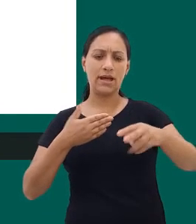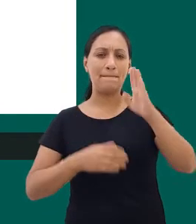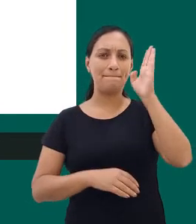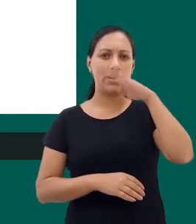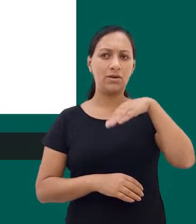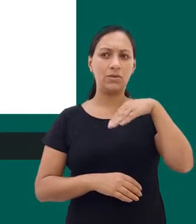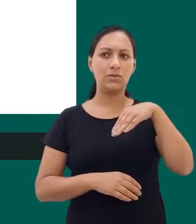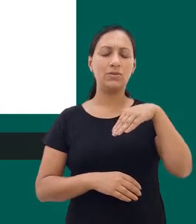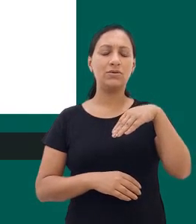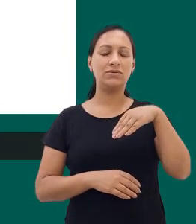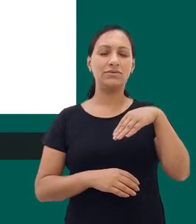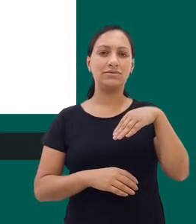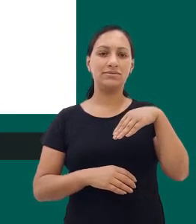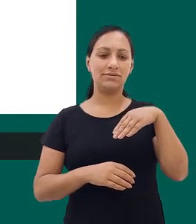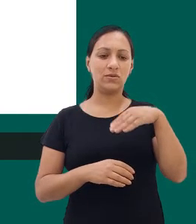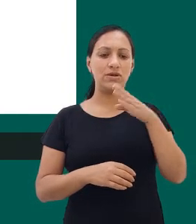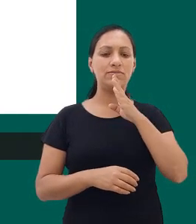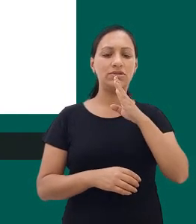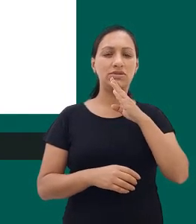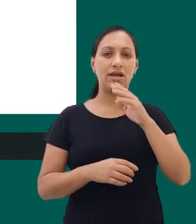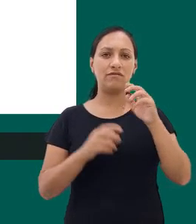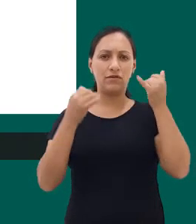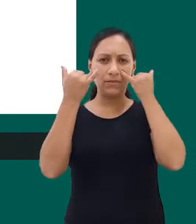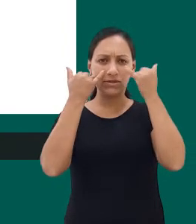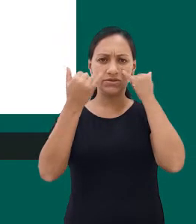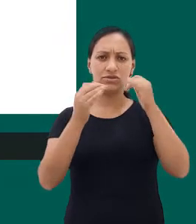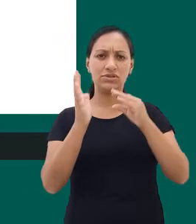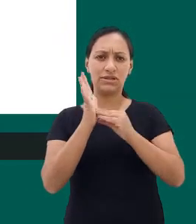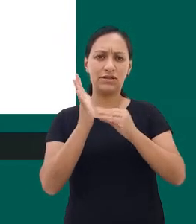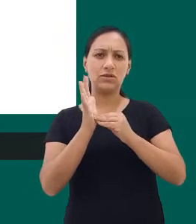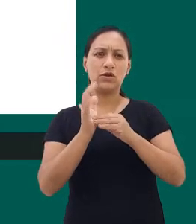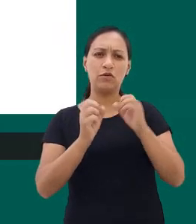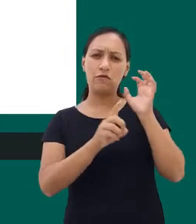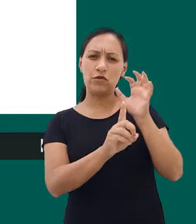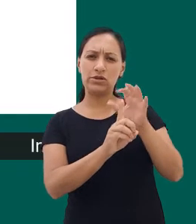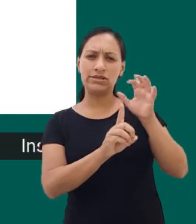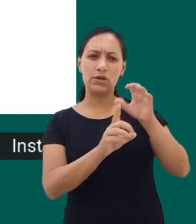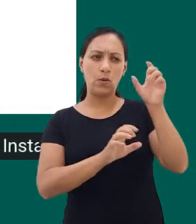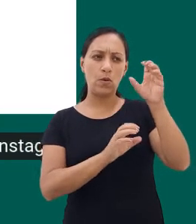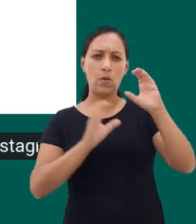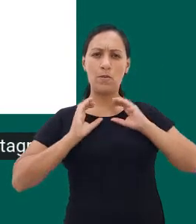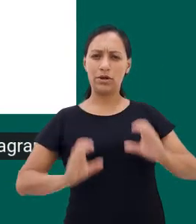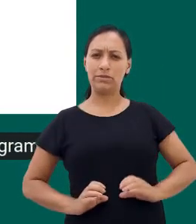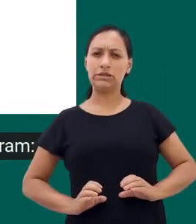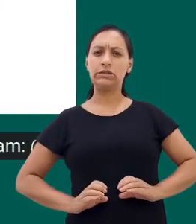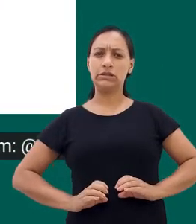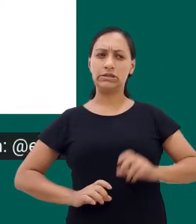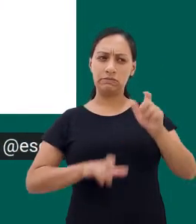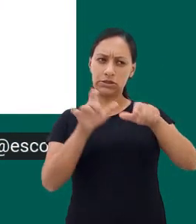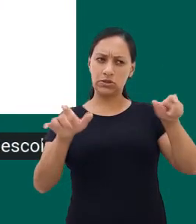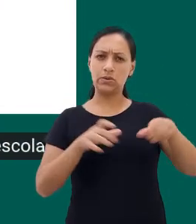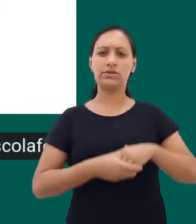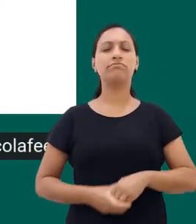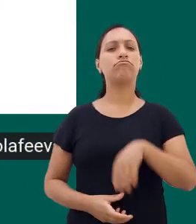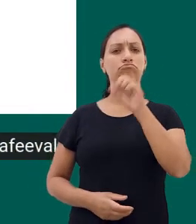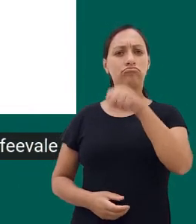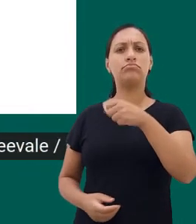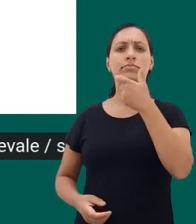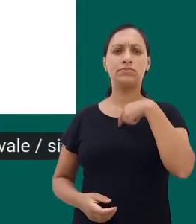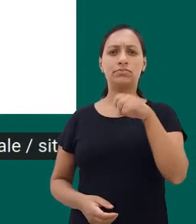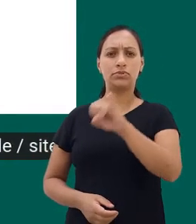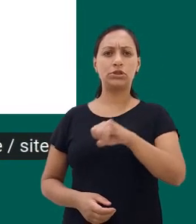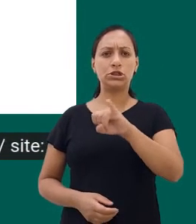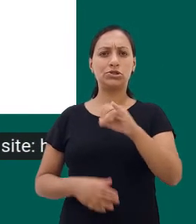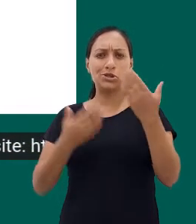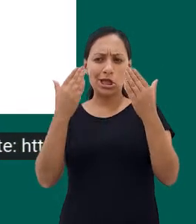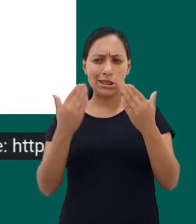estatísticos influencia o comportamento das pessoas? E o estudante escreveu: sim, acho muito importante a análise de